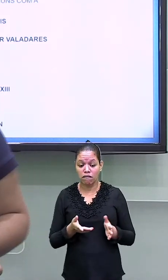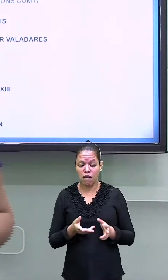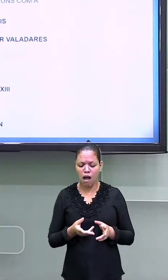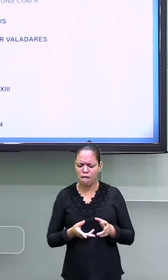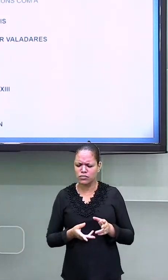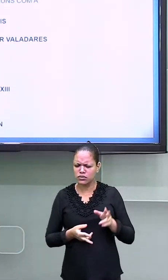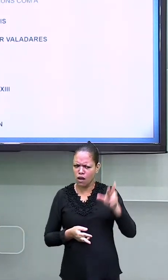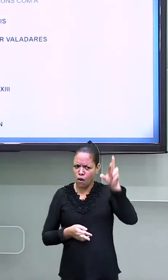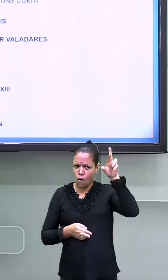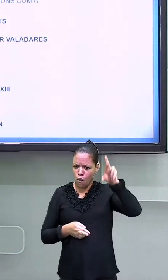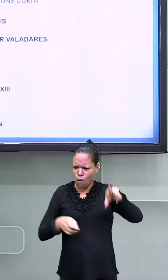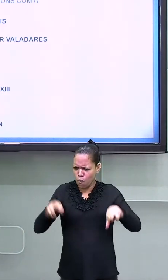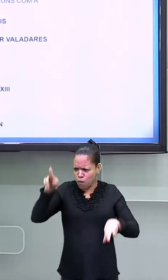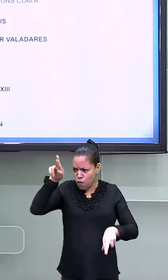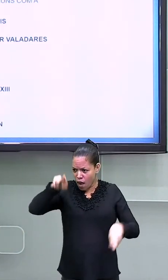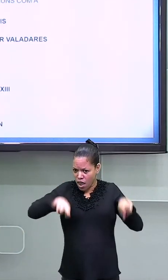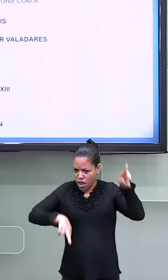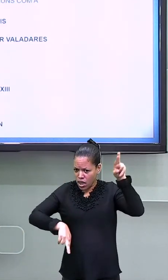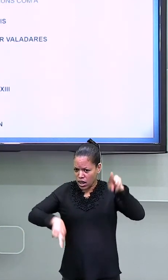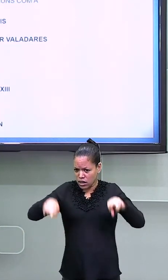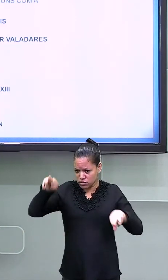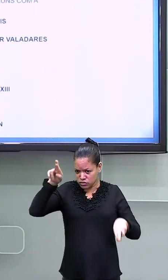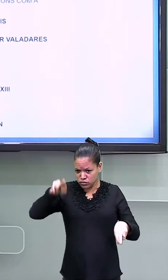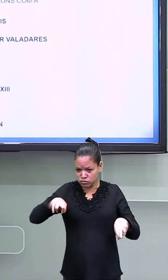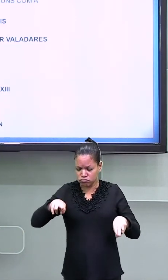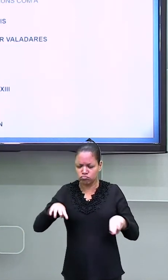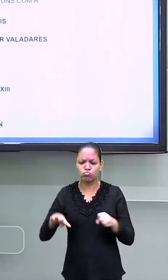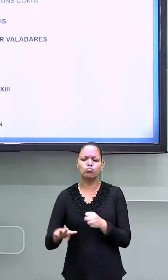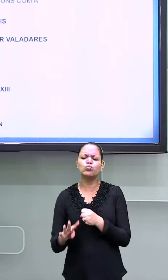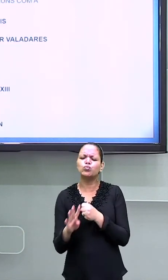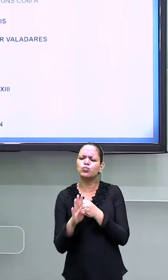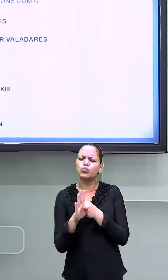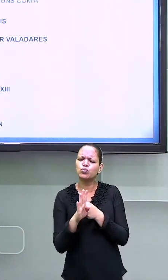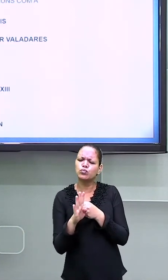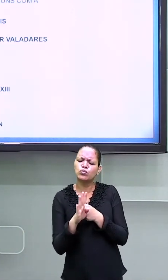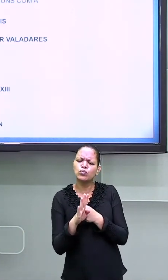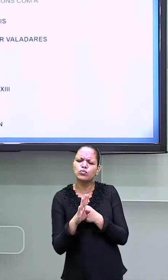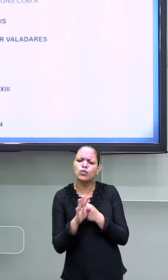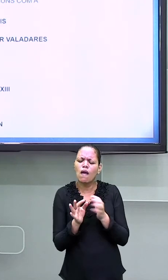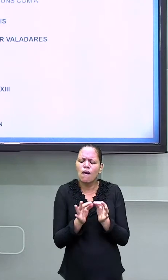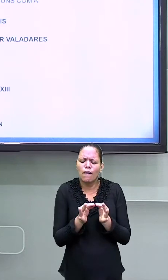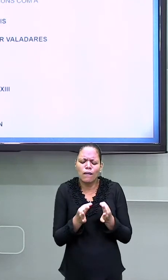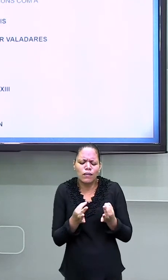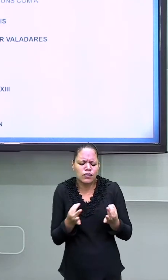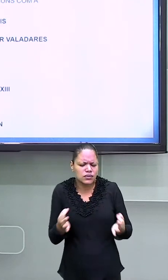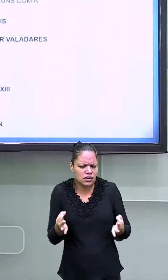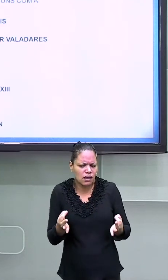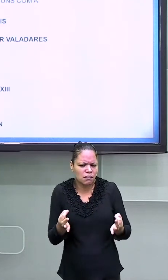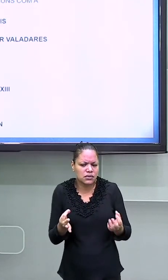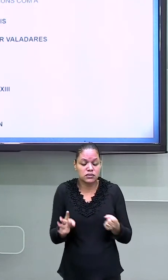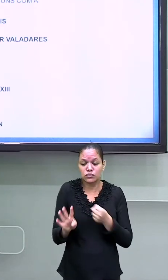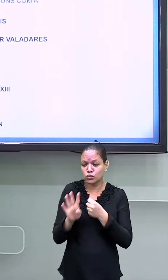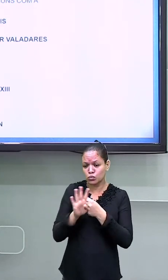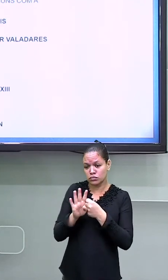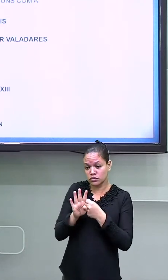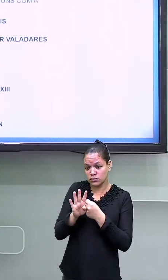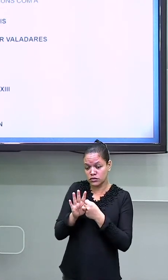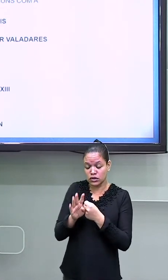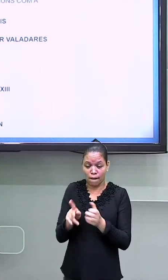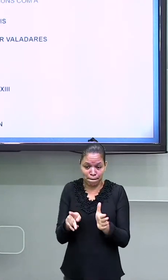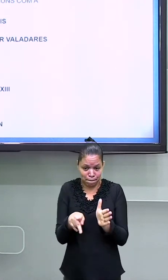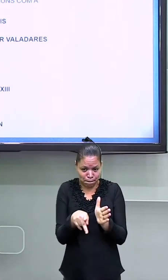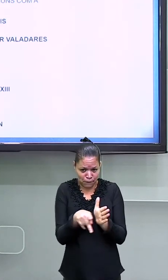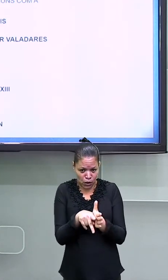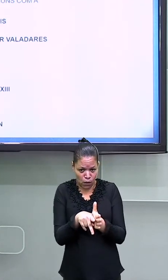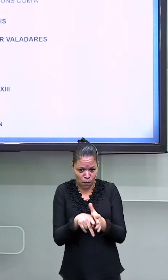o substantivo comum com o substantivo próprio. Que a gente fez aqui uma tabelinha, a gente vai estar numerando certinho